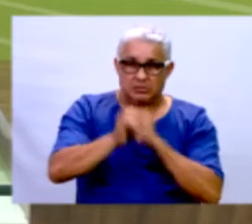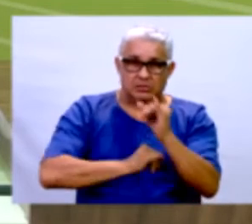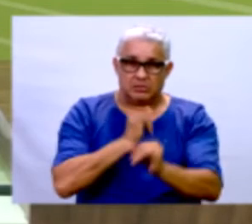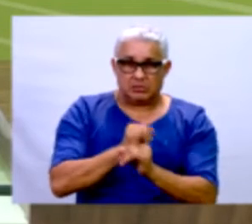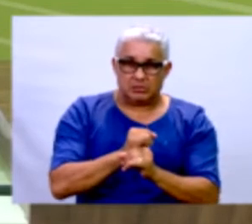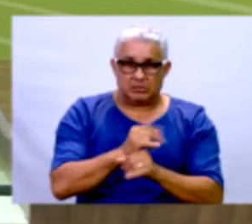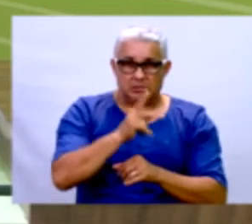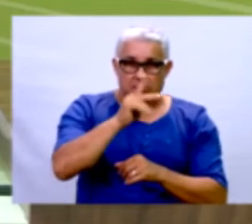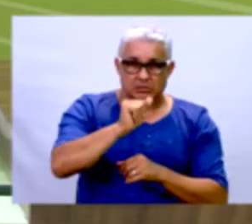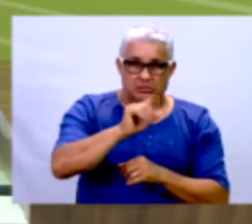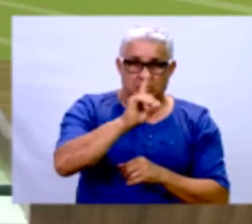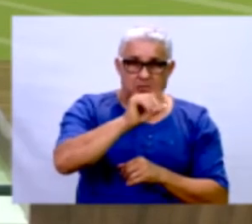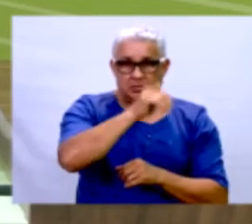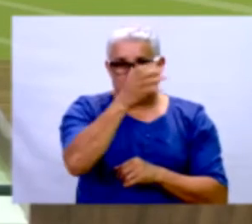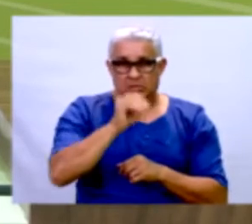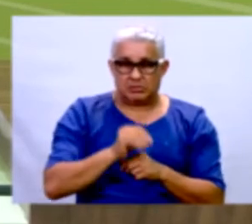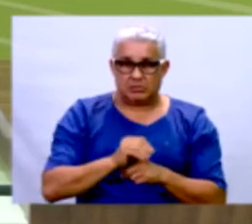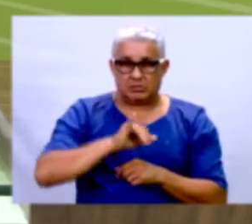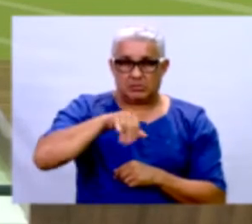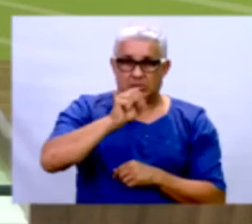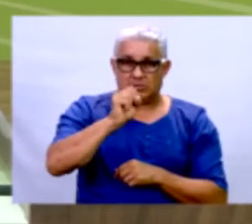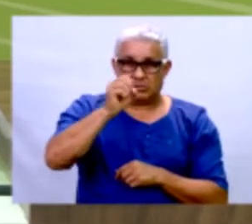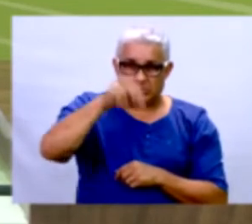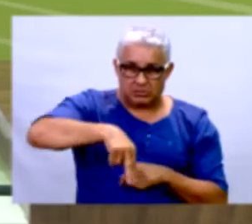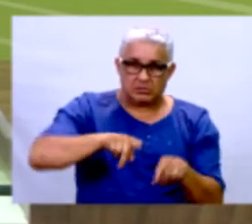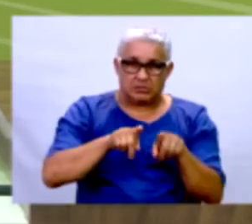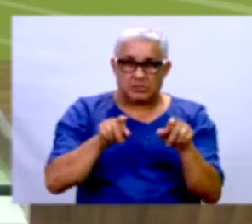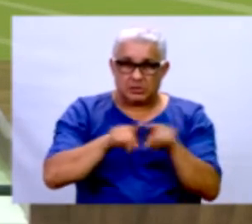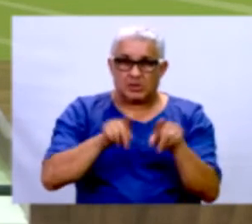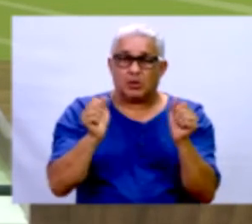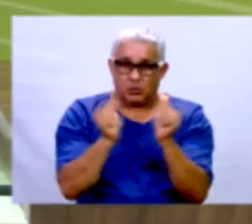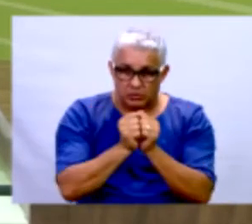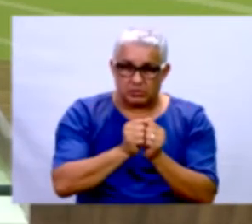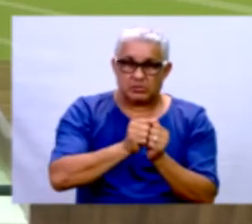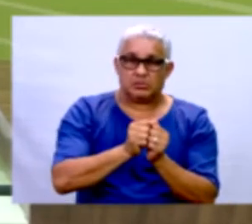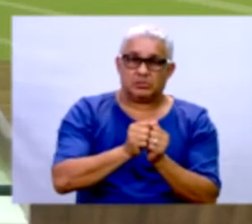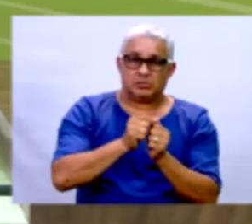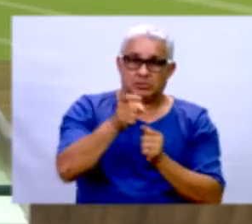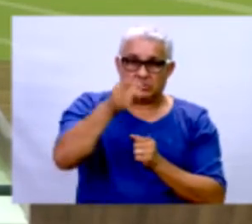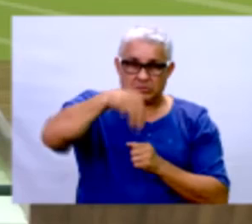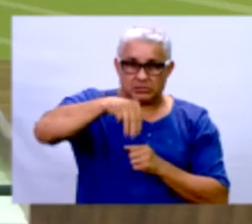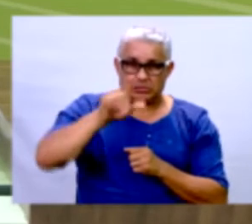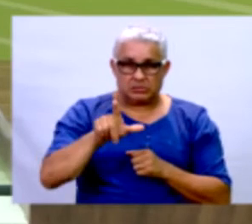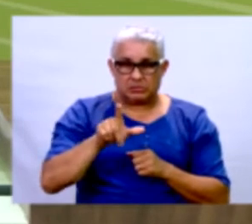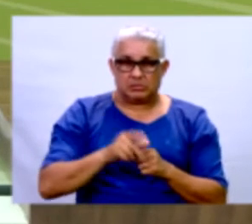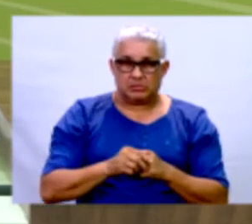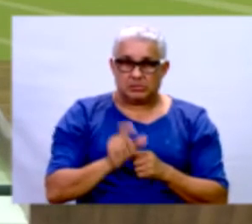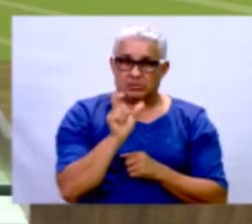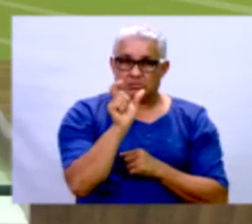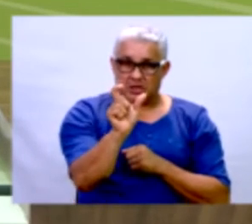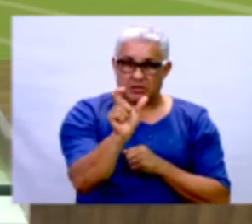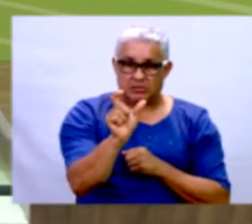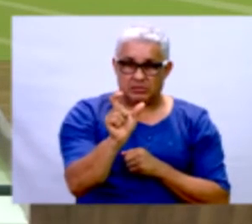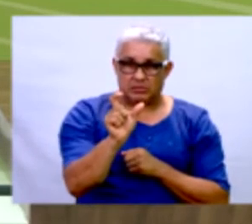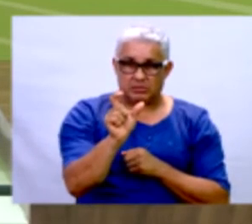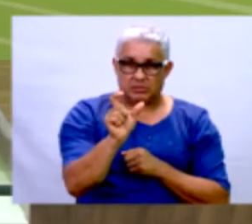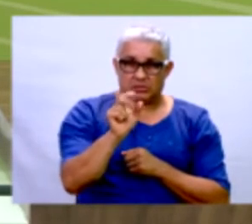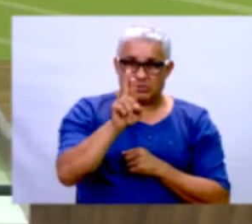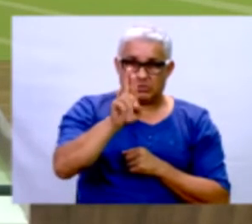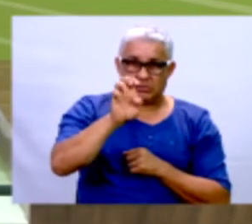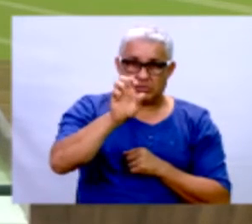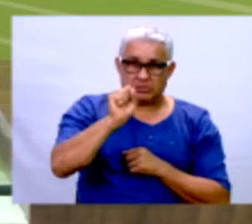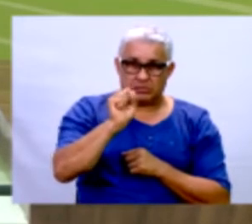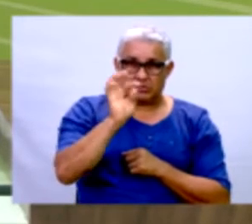padrão JSON e XML é o que deu-se a palavra aí, ou o termo RESTful,